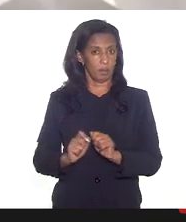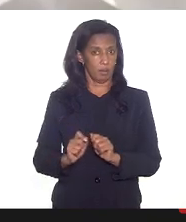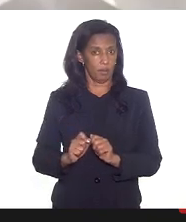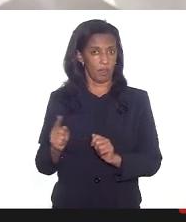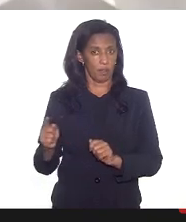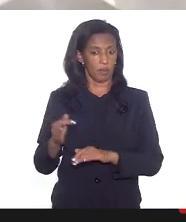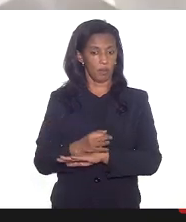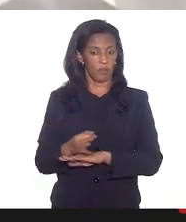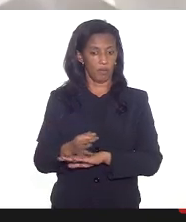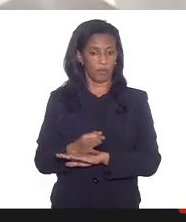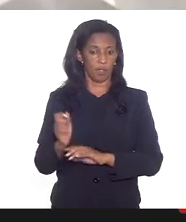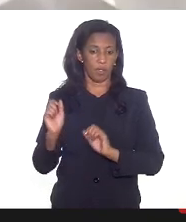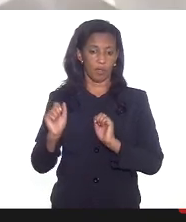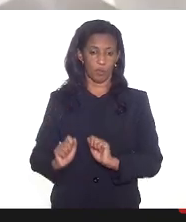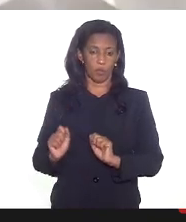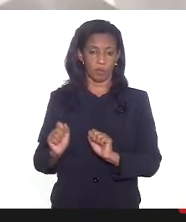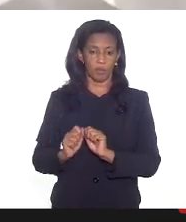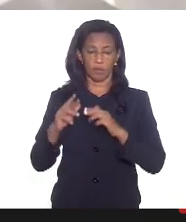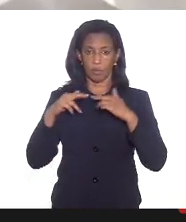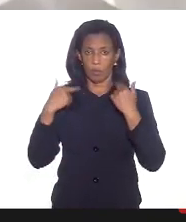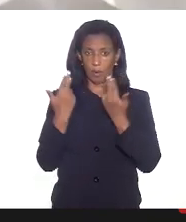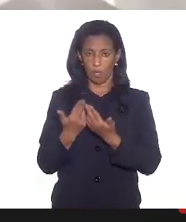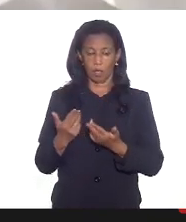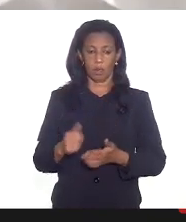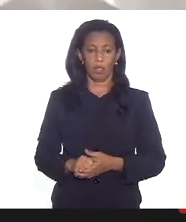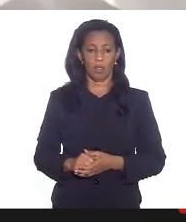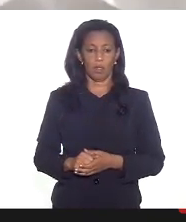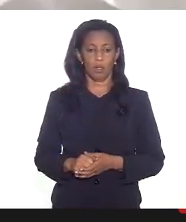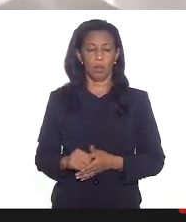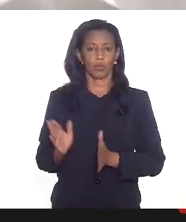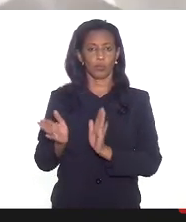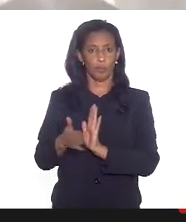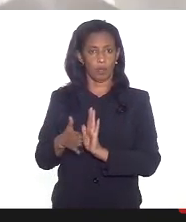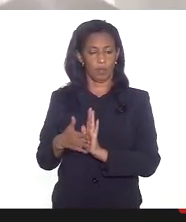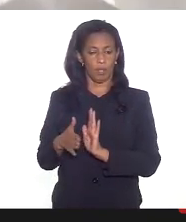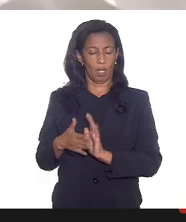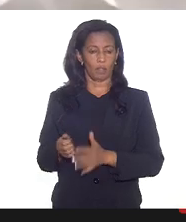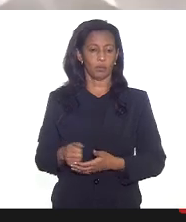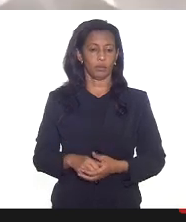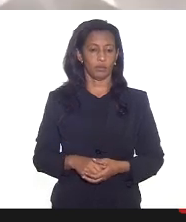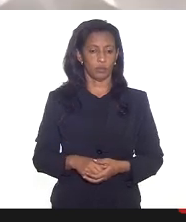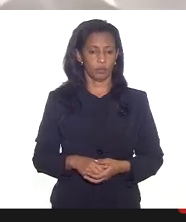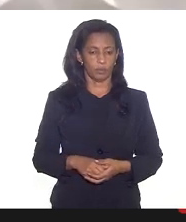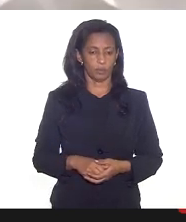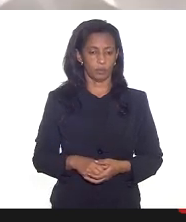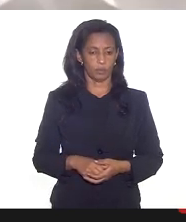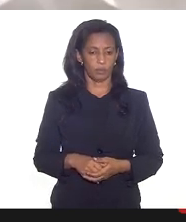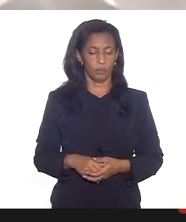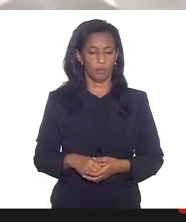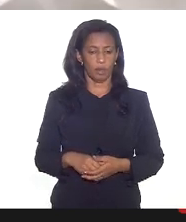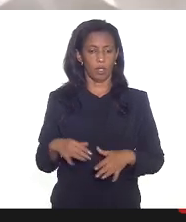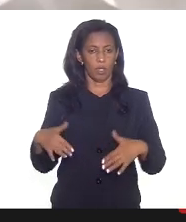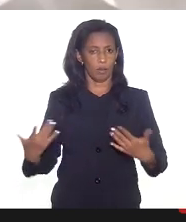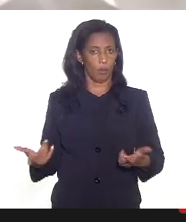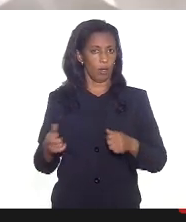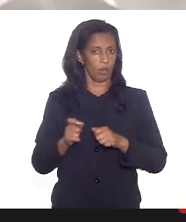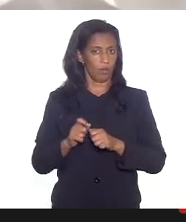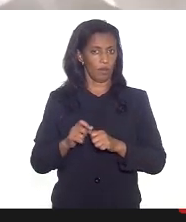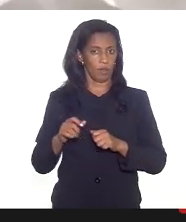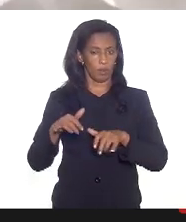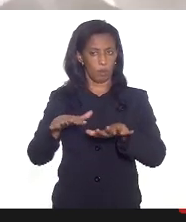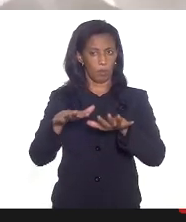o recesso nós possamos estar fazendo até uma reunião onde mandatos nada para da Regina o Bola Não façamos uma